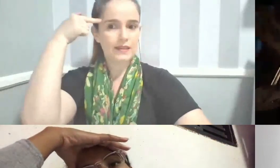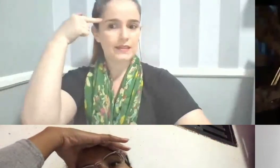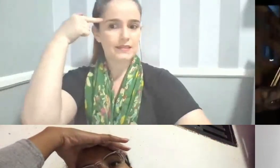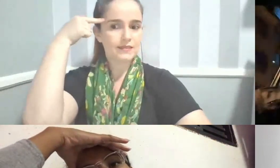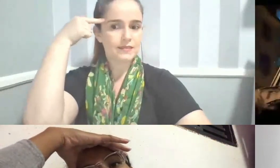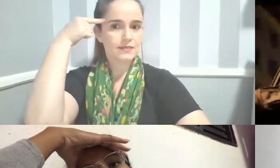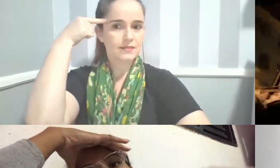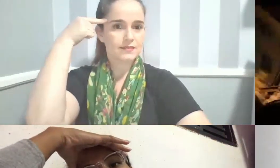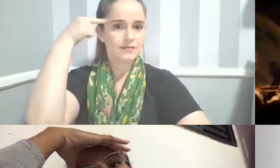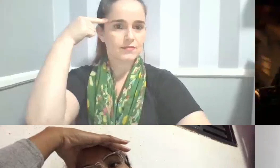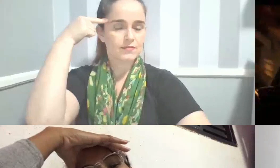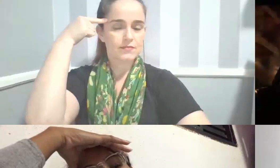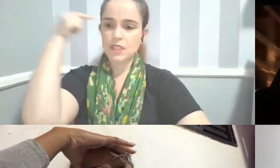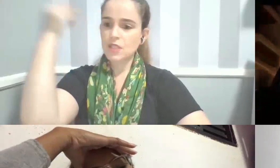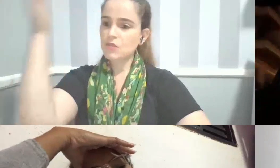10h40.